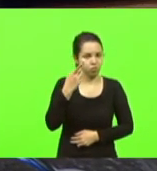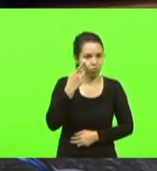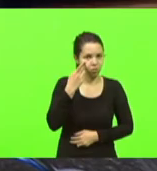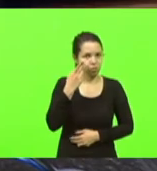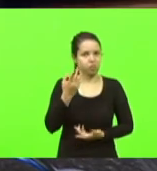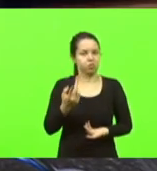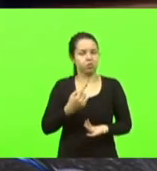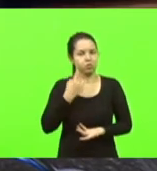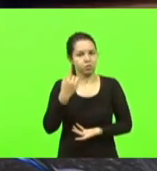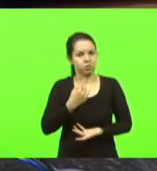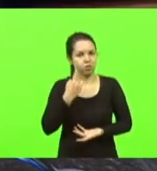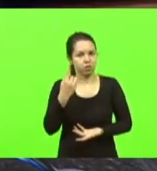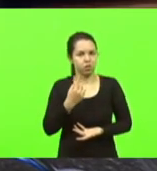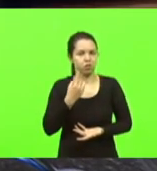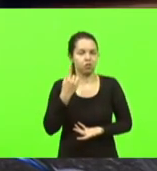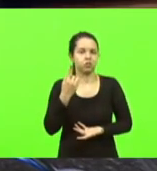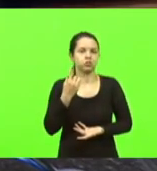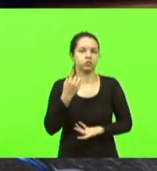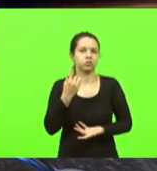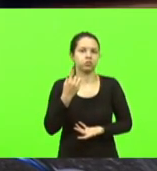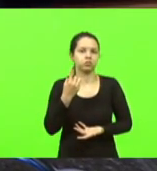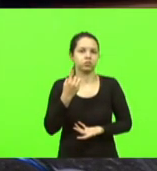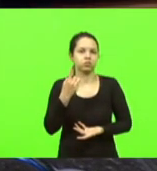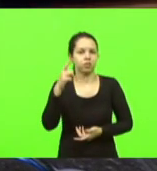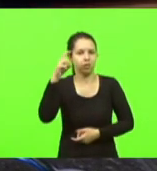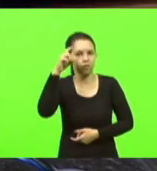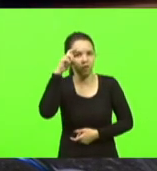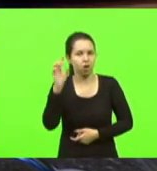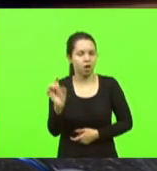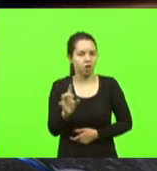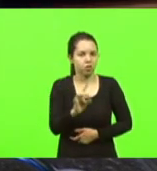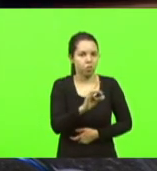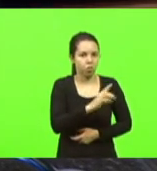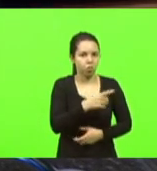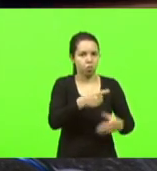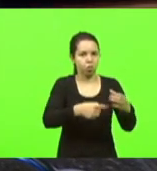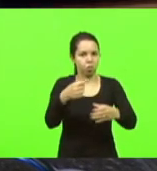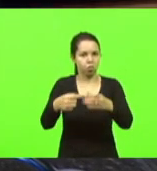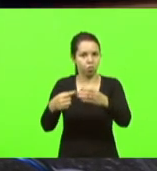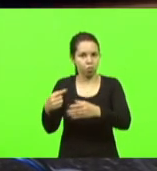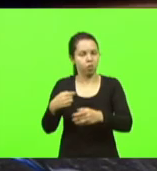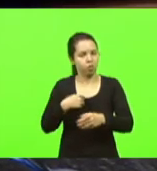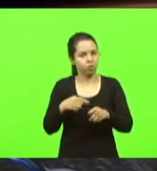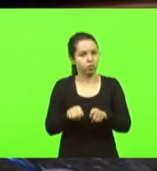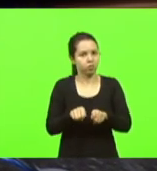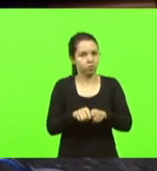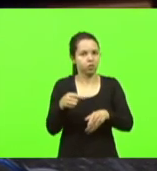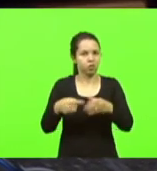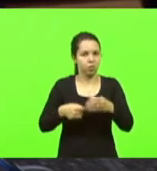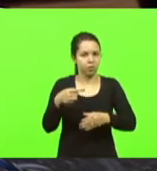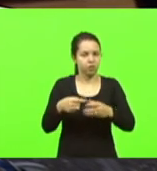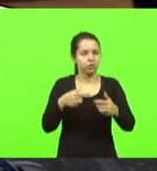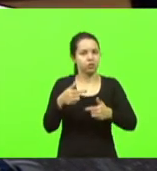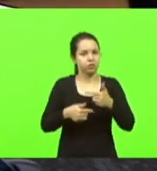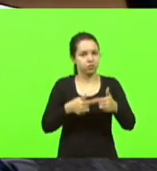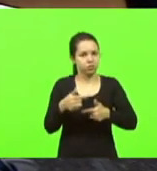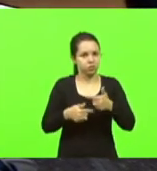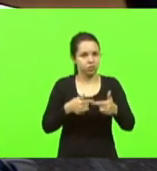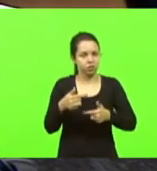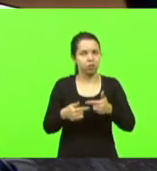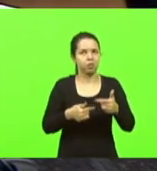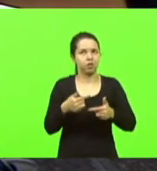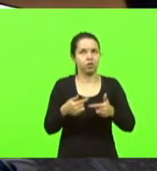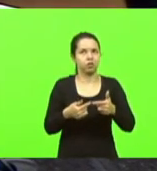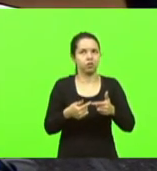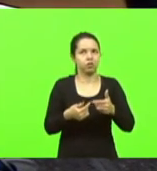Deputado Marcos Vieira a cada um nas suas comissões Mas eu também na comissão de trabalho sendo o relator